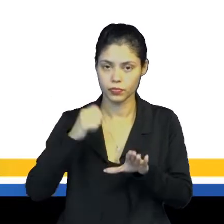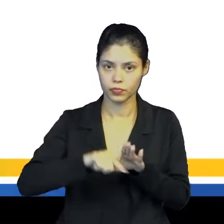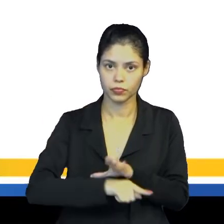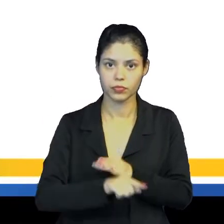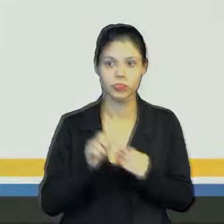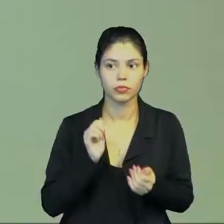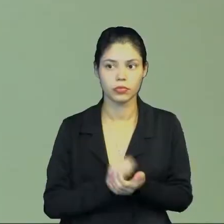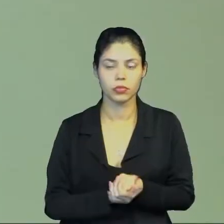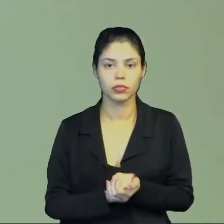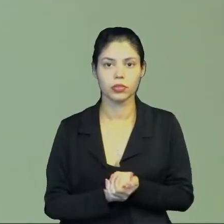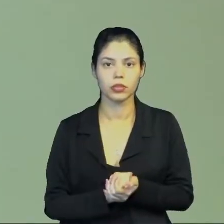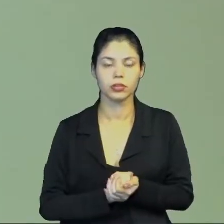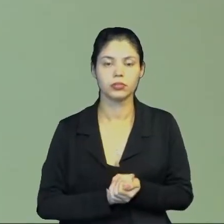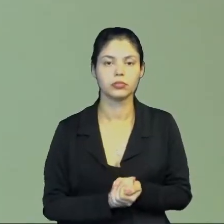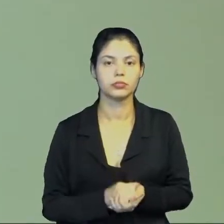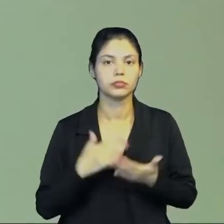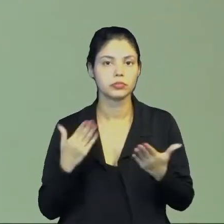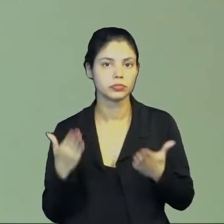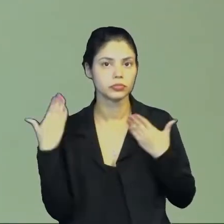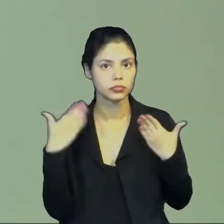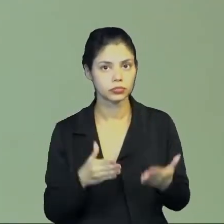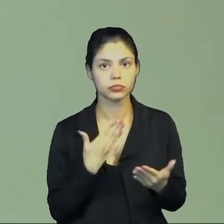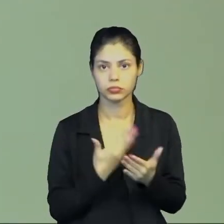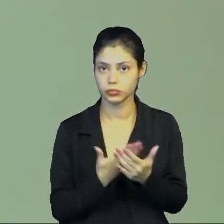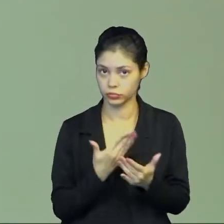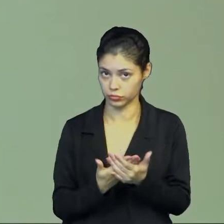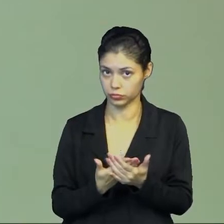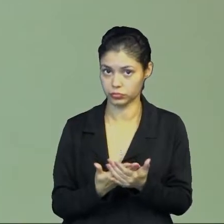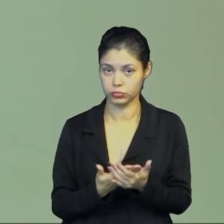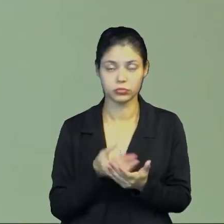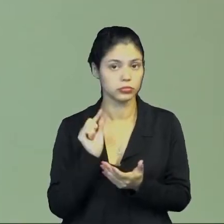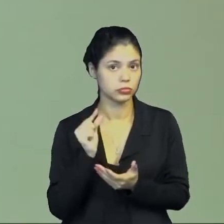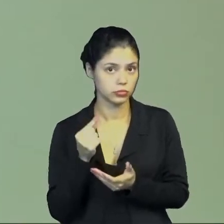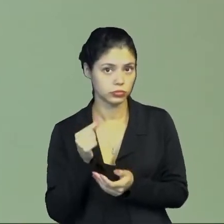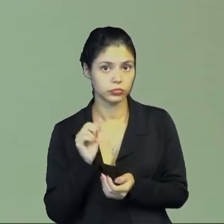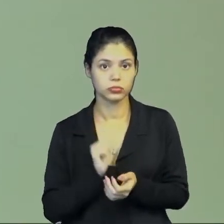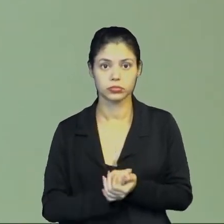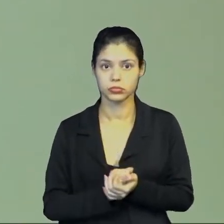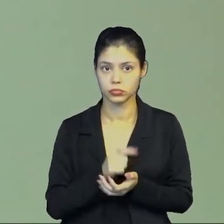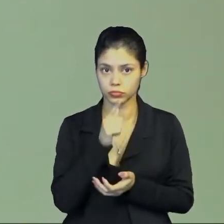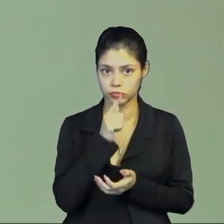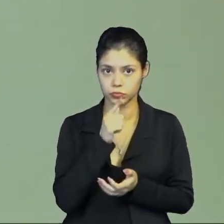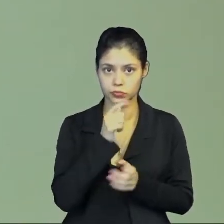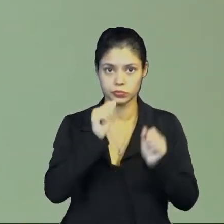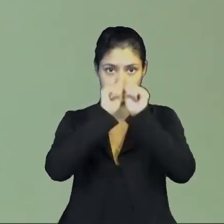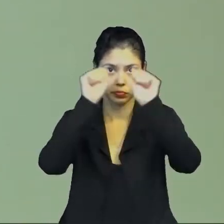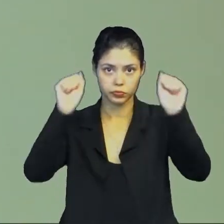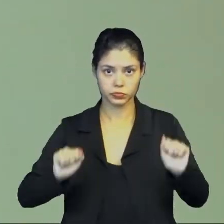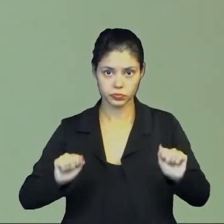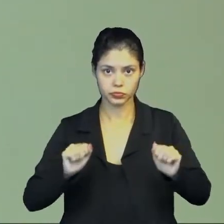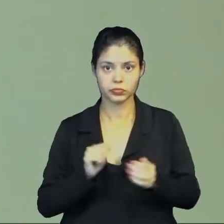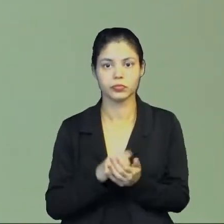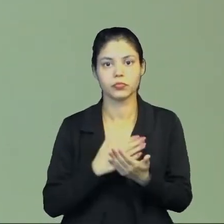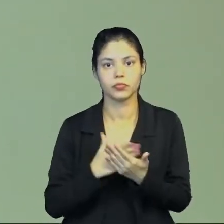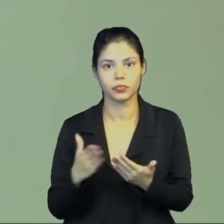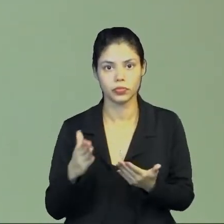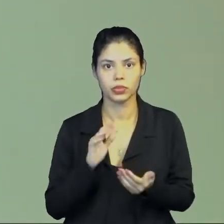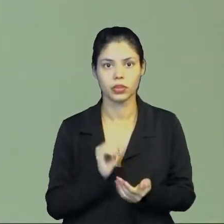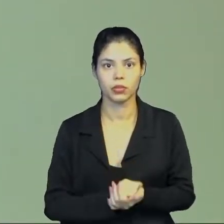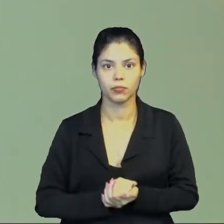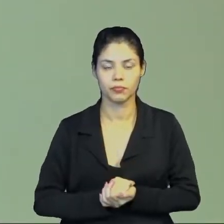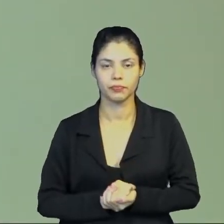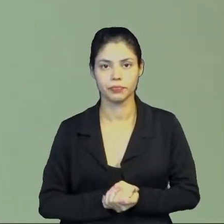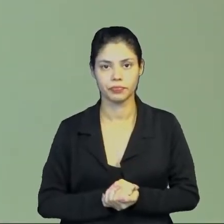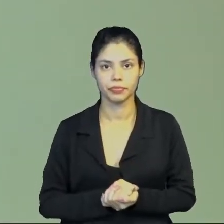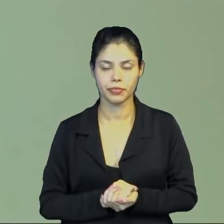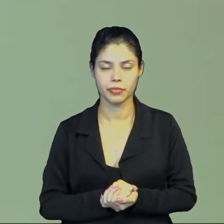de órgãos genitais. Então, o objetivo dessa aula é estudar então os órgãos genitais. A gente vai começar com o sistema